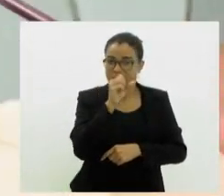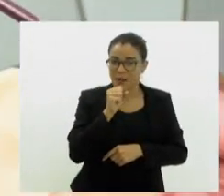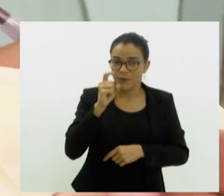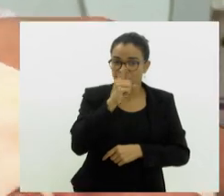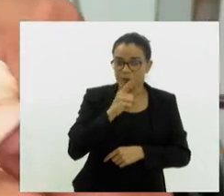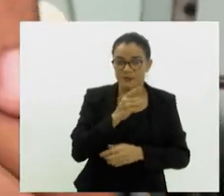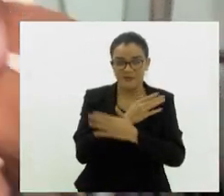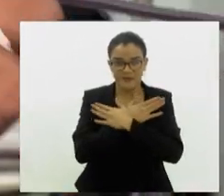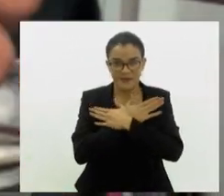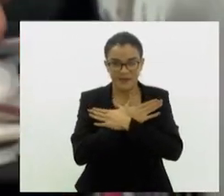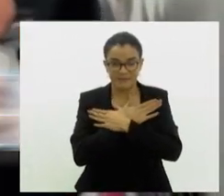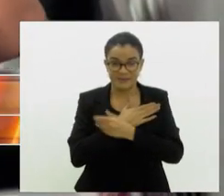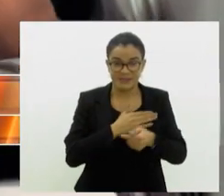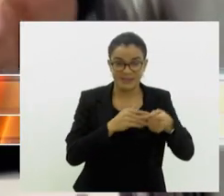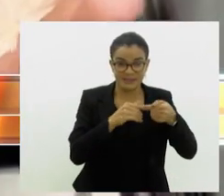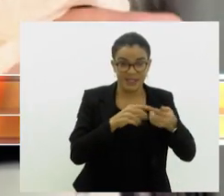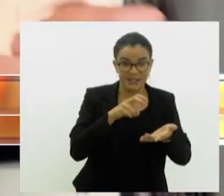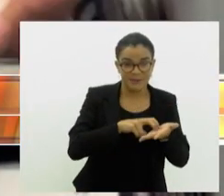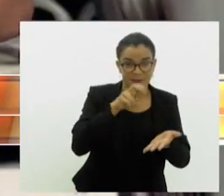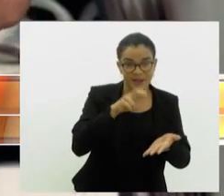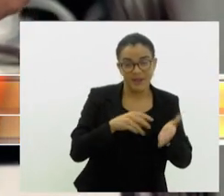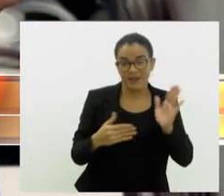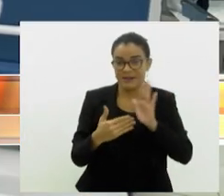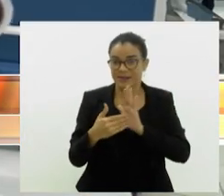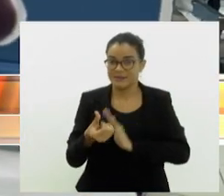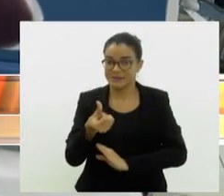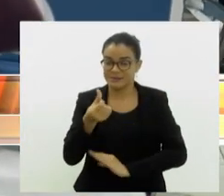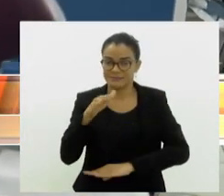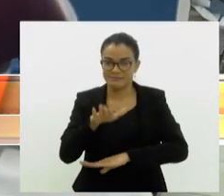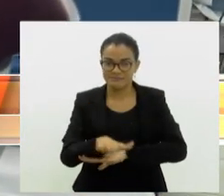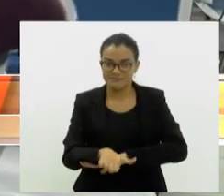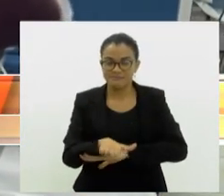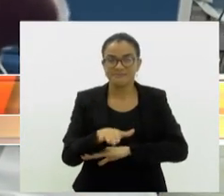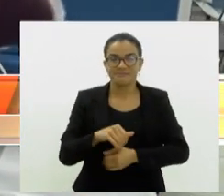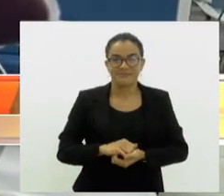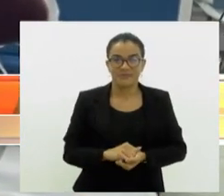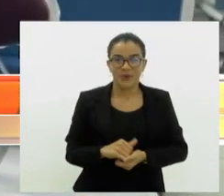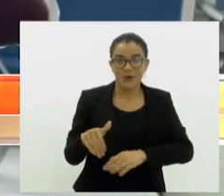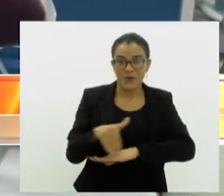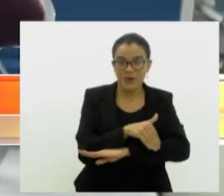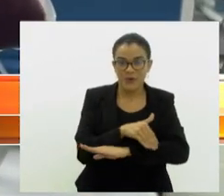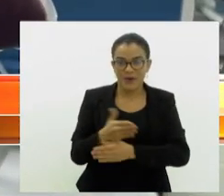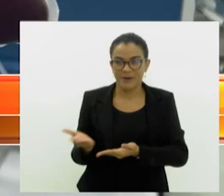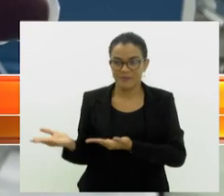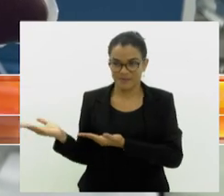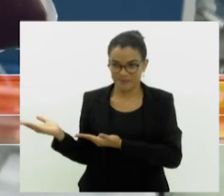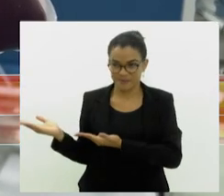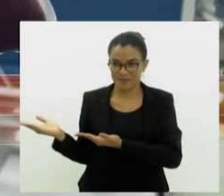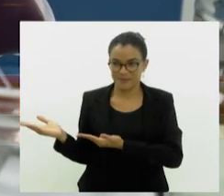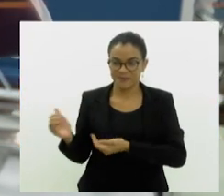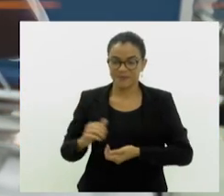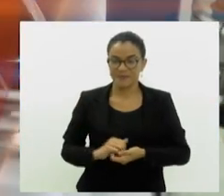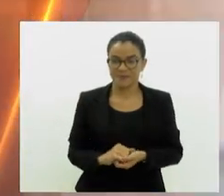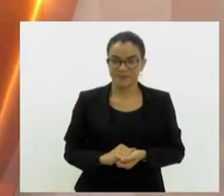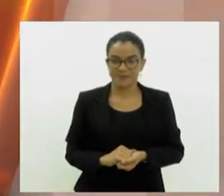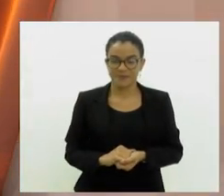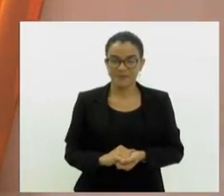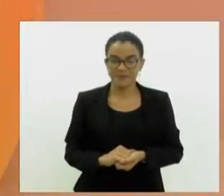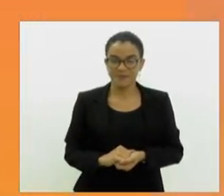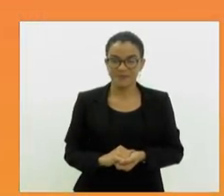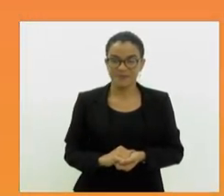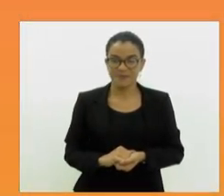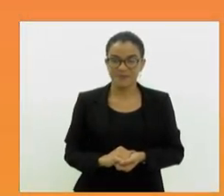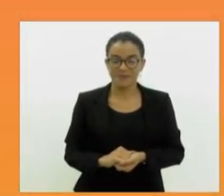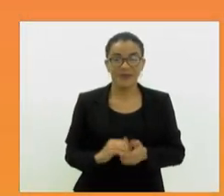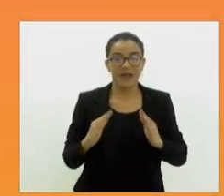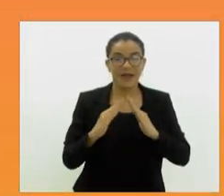e feriados, das 7 da manhã às 6 da tarde. O endereço é Rua Frei Caneca, número 8, no centro do Rio.